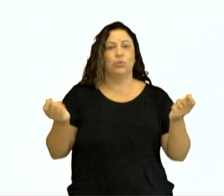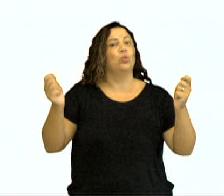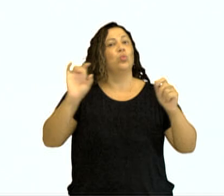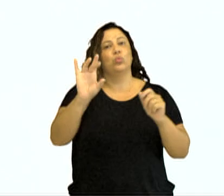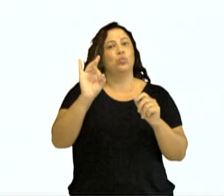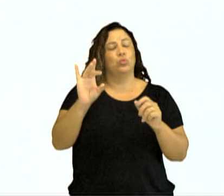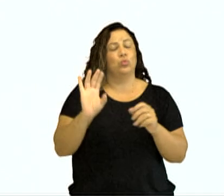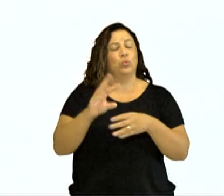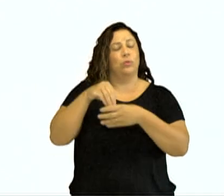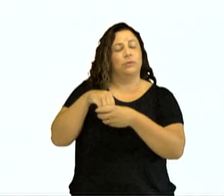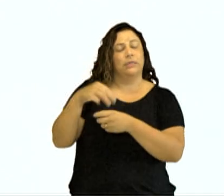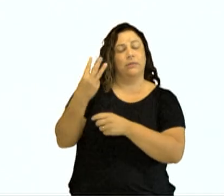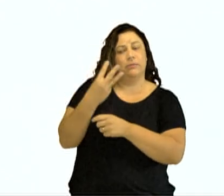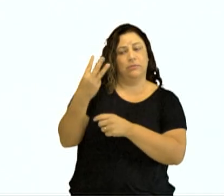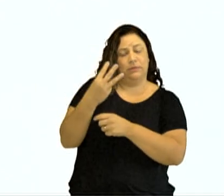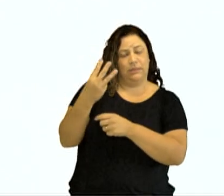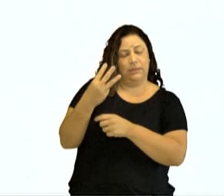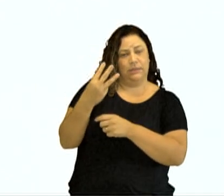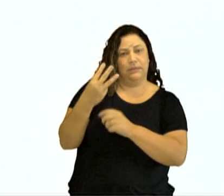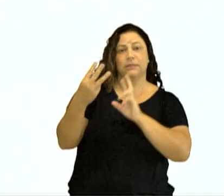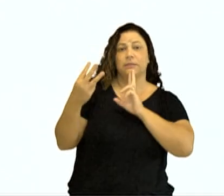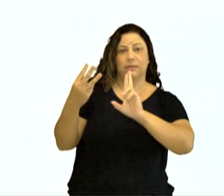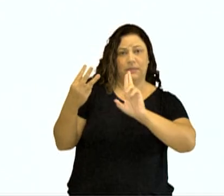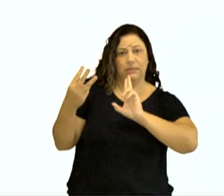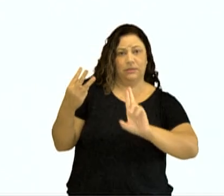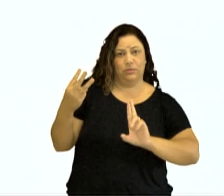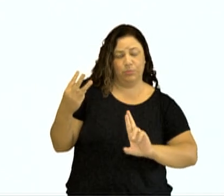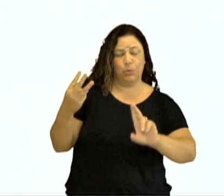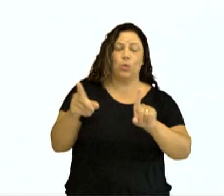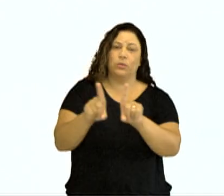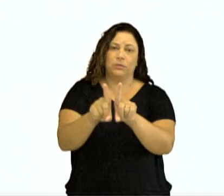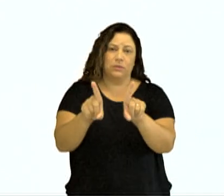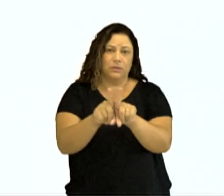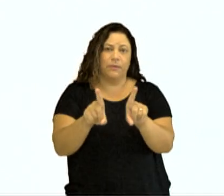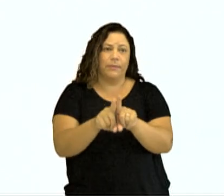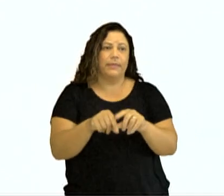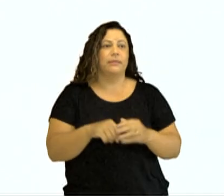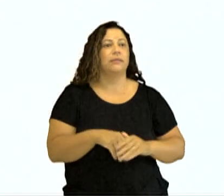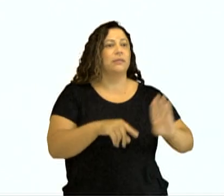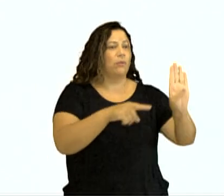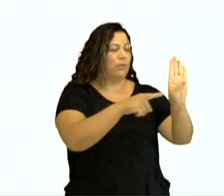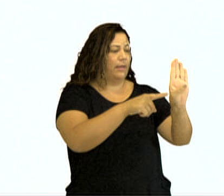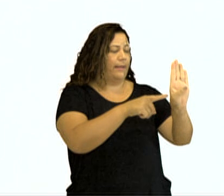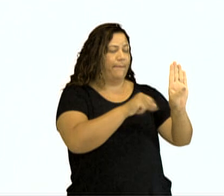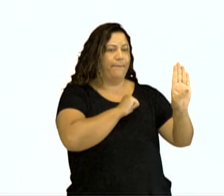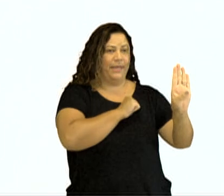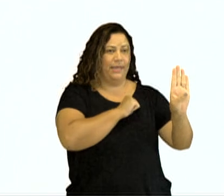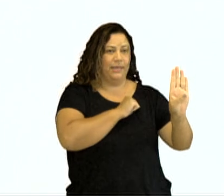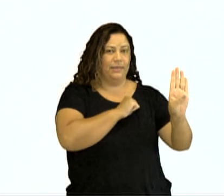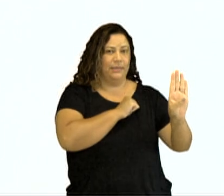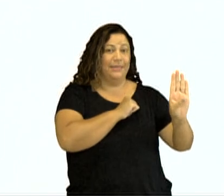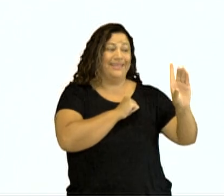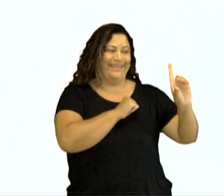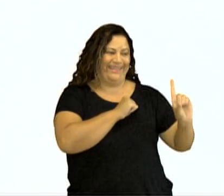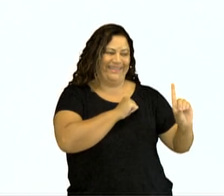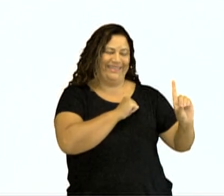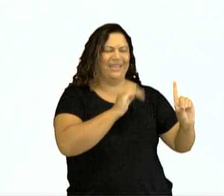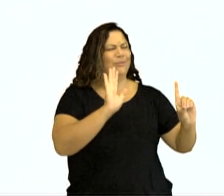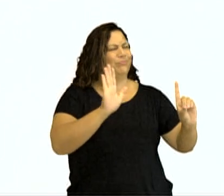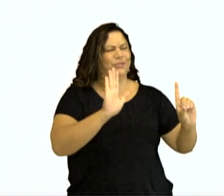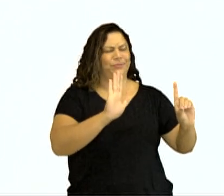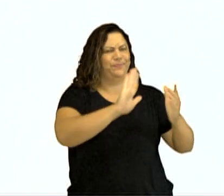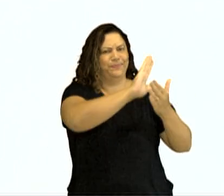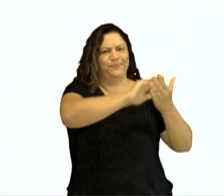só vou ter de resposta três valores também. Então, a alternativa B e a alternativa D, já você vai